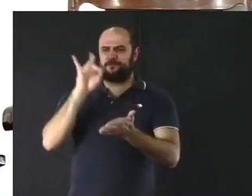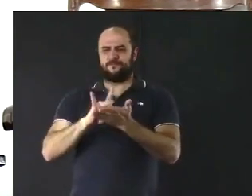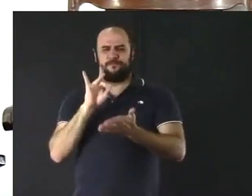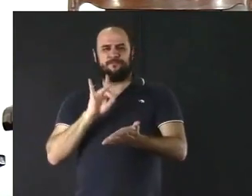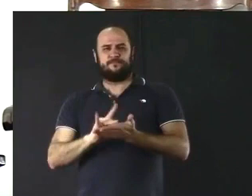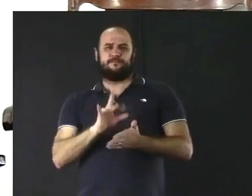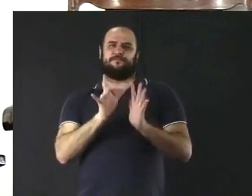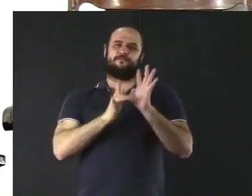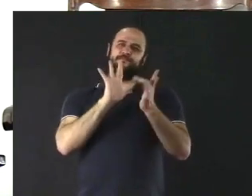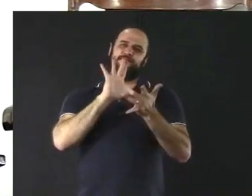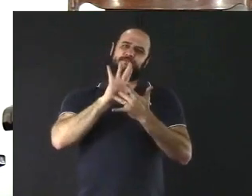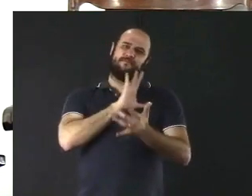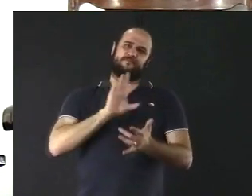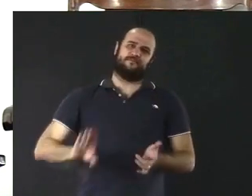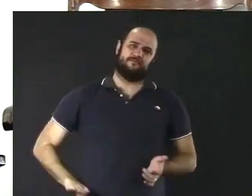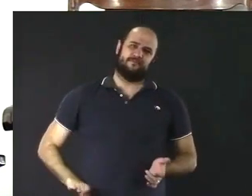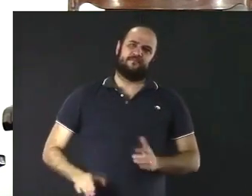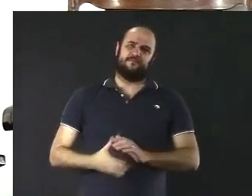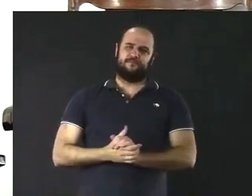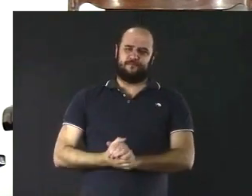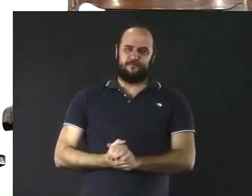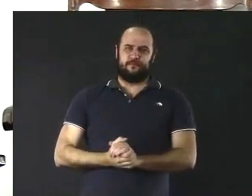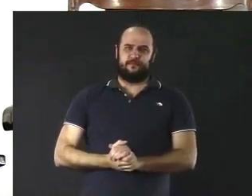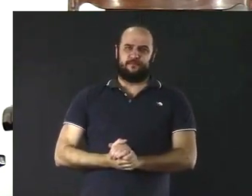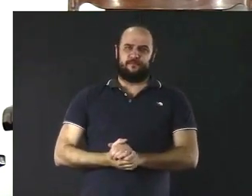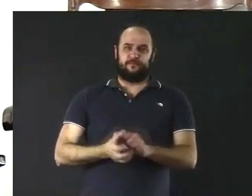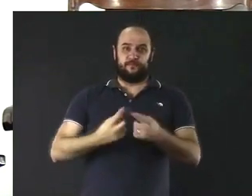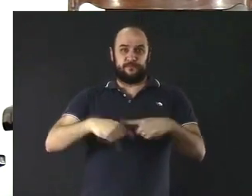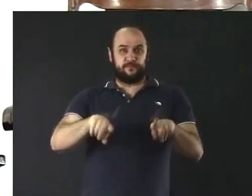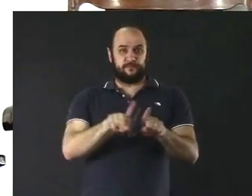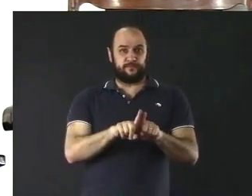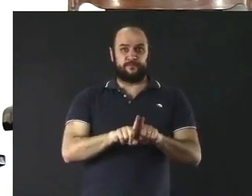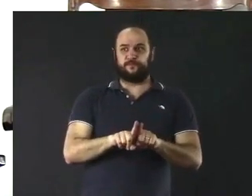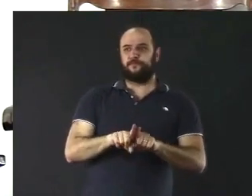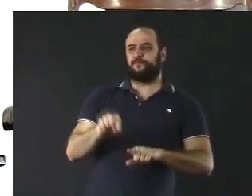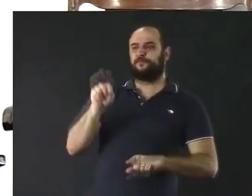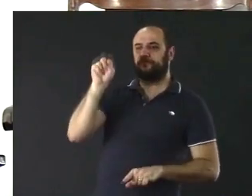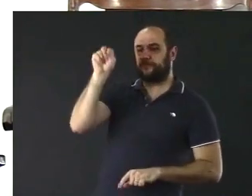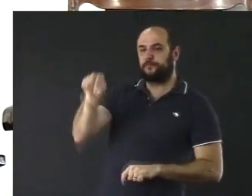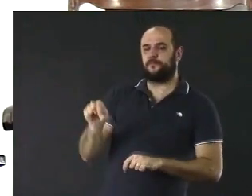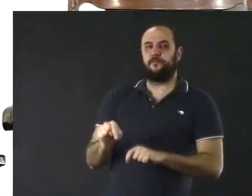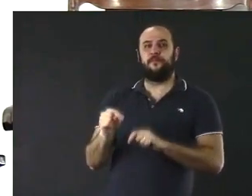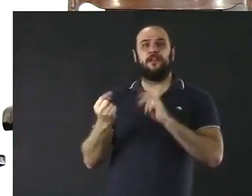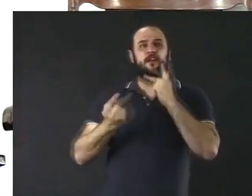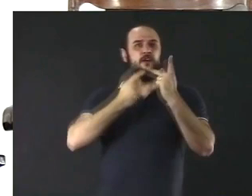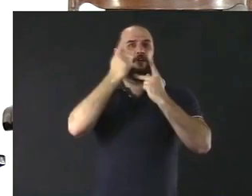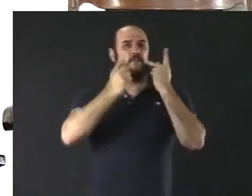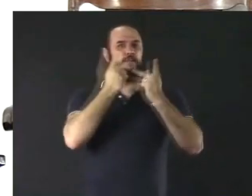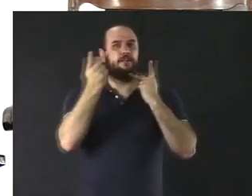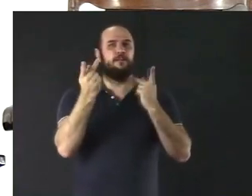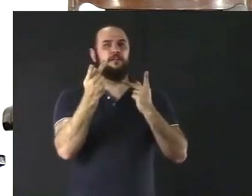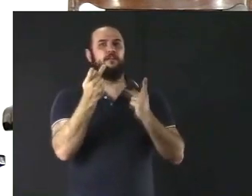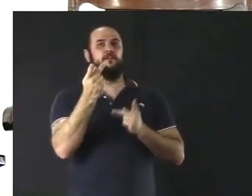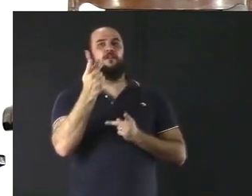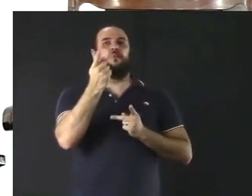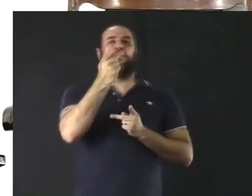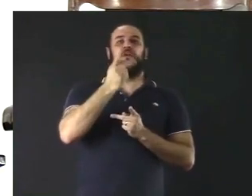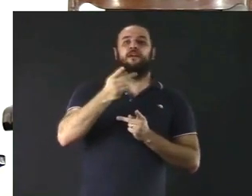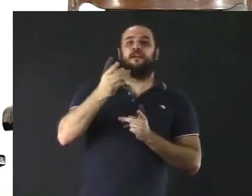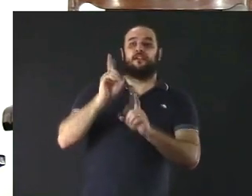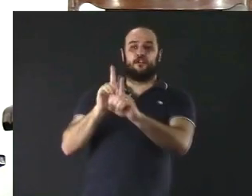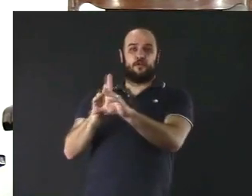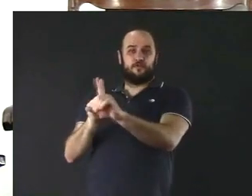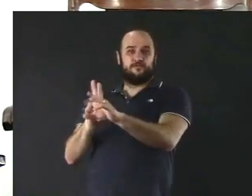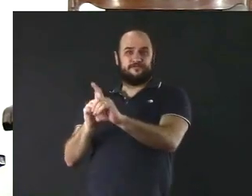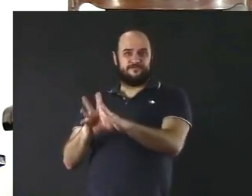de Cristo Jesus. Então, o texto vai enfatizar essa doutrina, a doutrina da